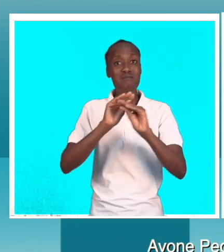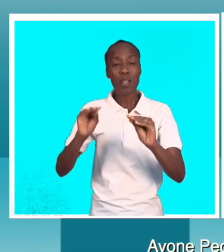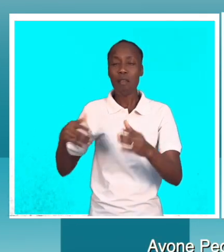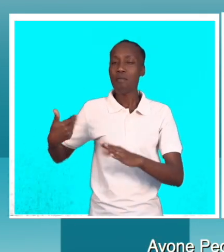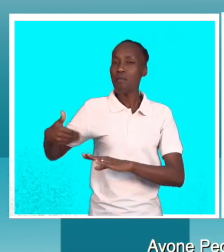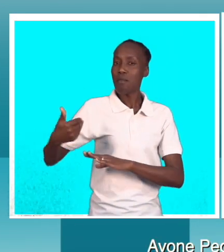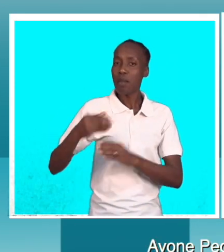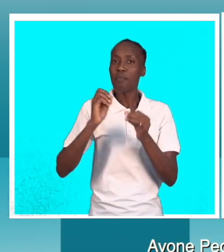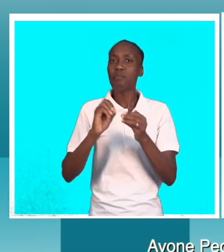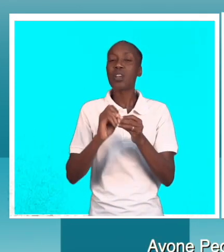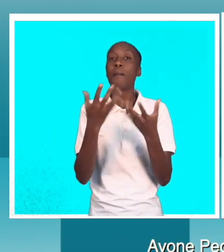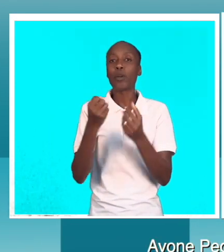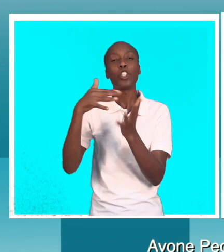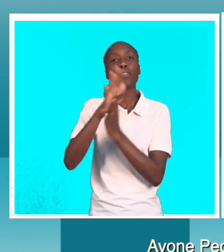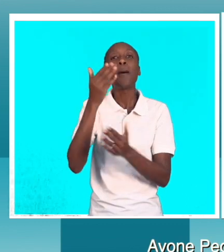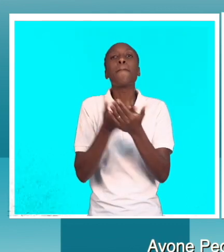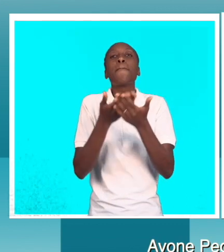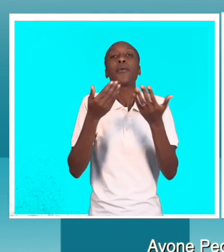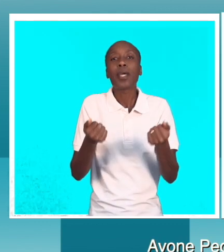capacitações são sistemáticas.